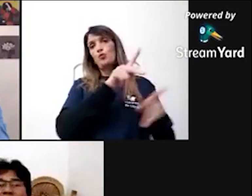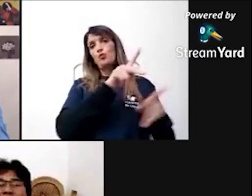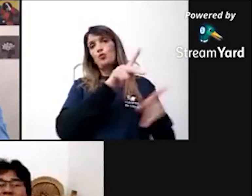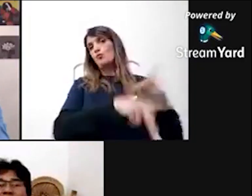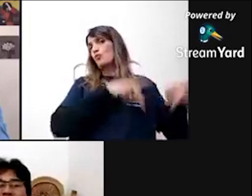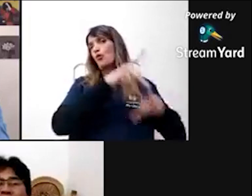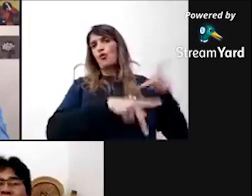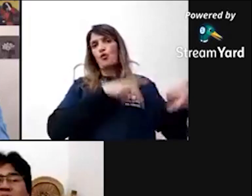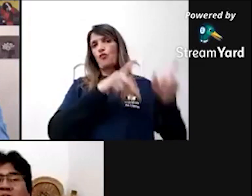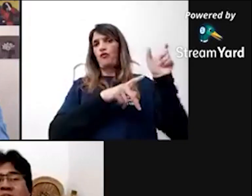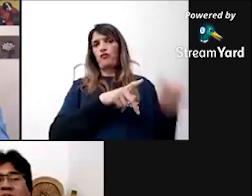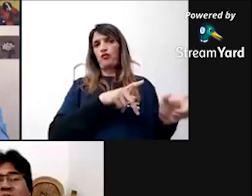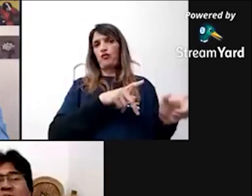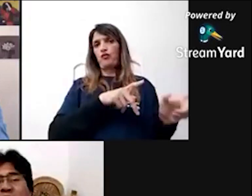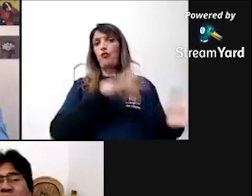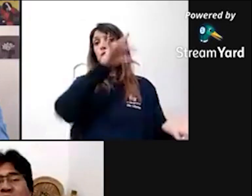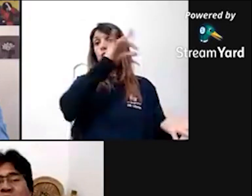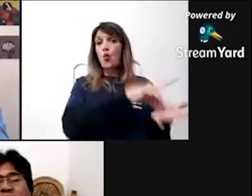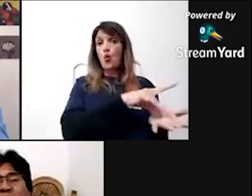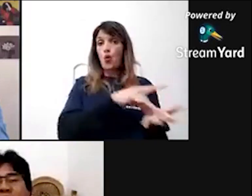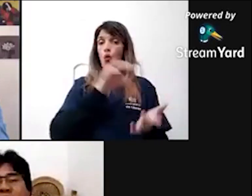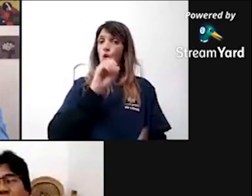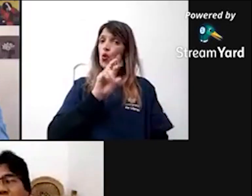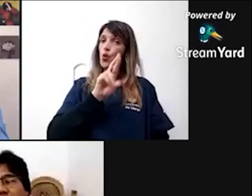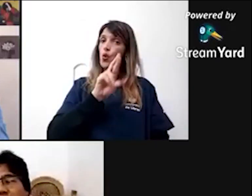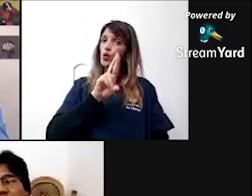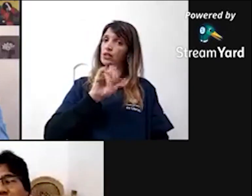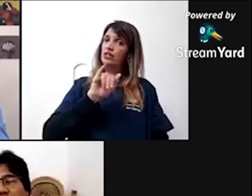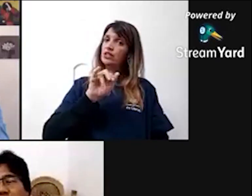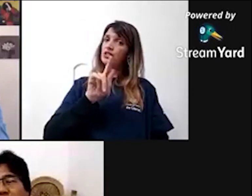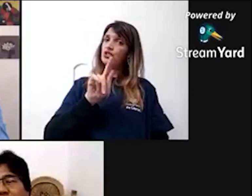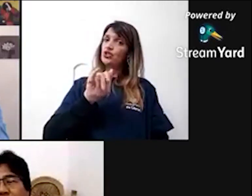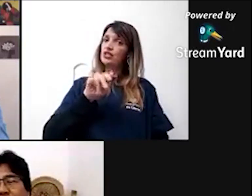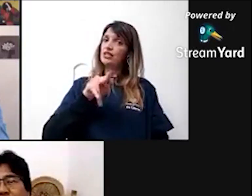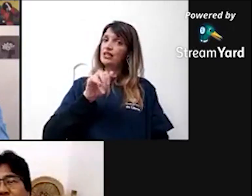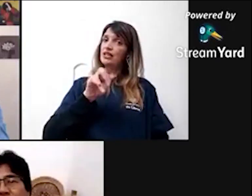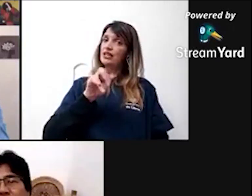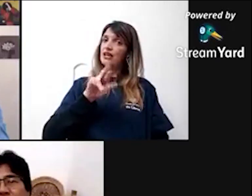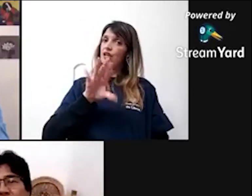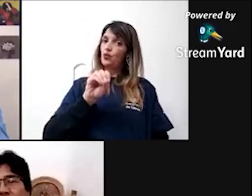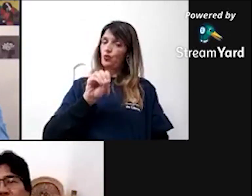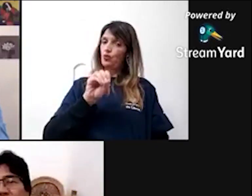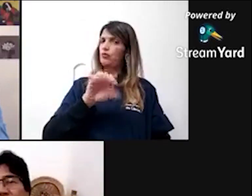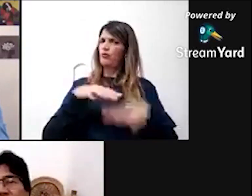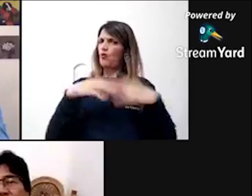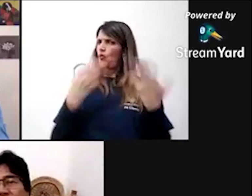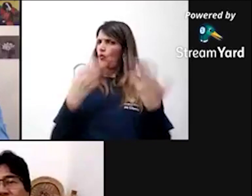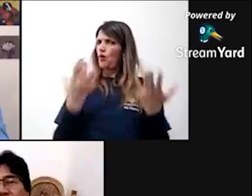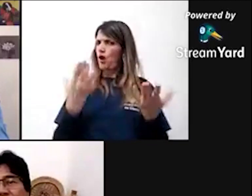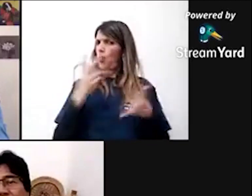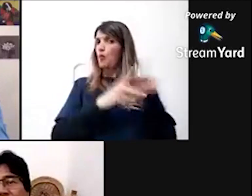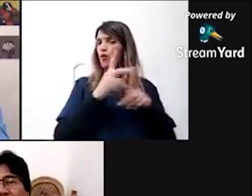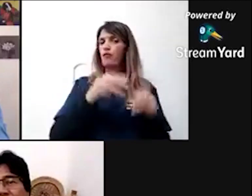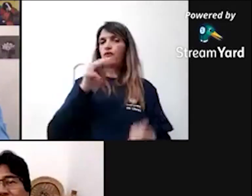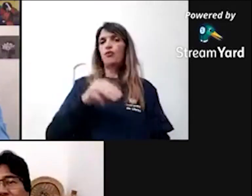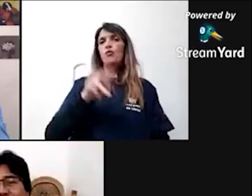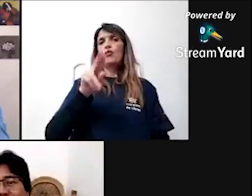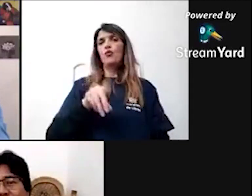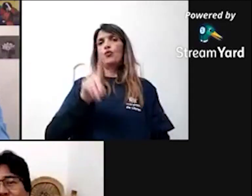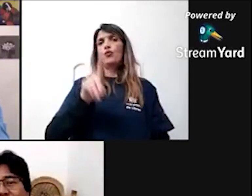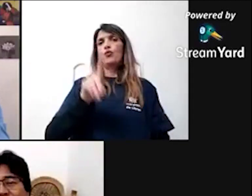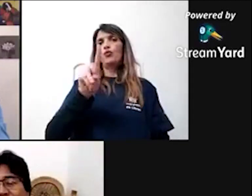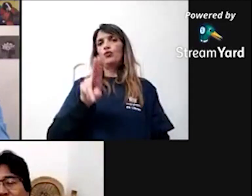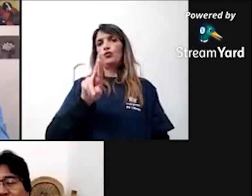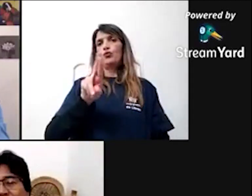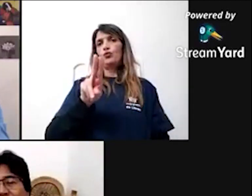povo originário. Que povo originário é esse? É o povo Munduruku. O Cristino é um indígena porque